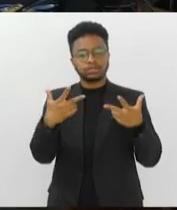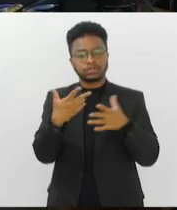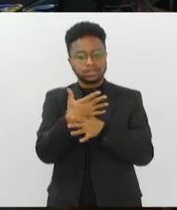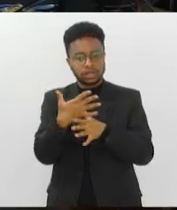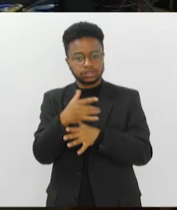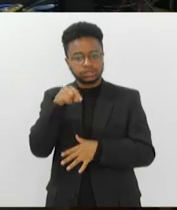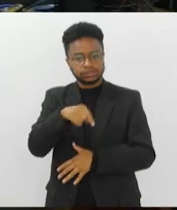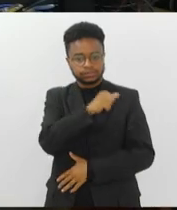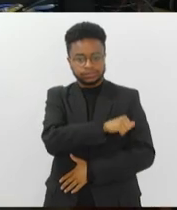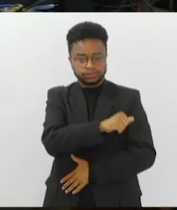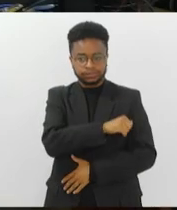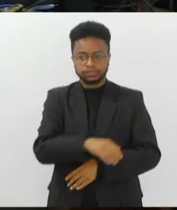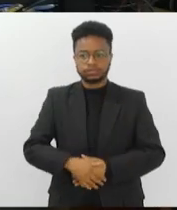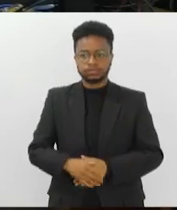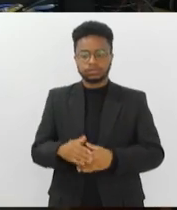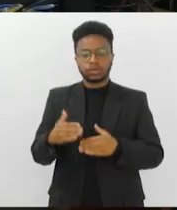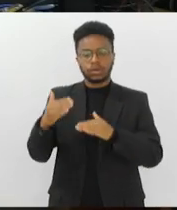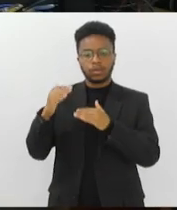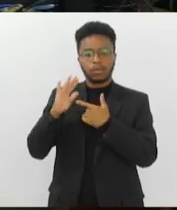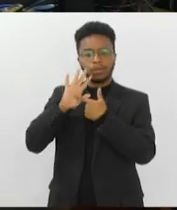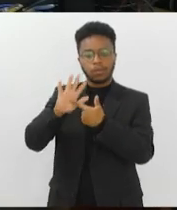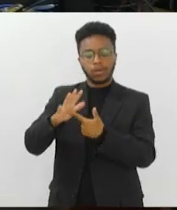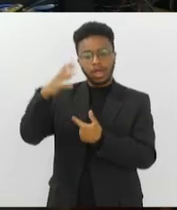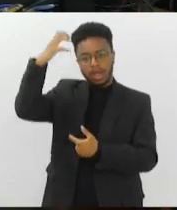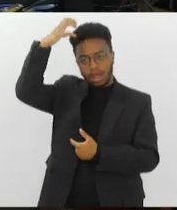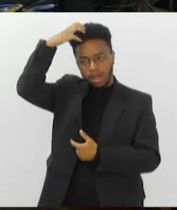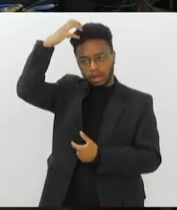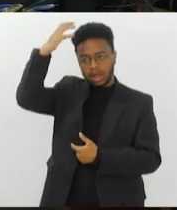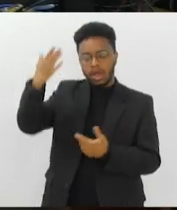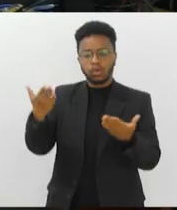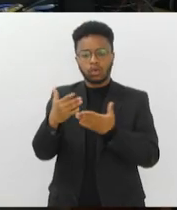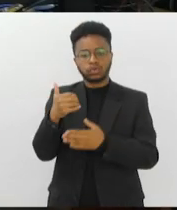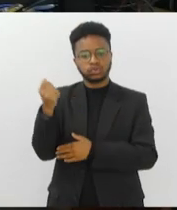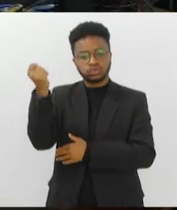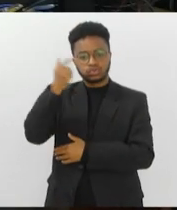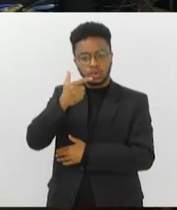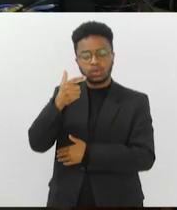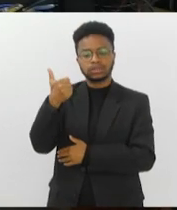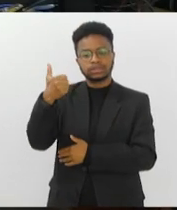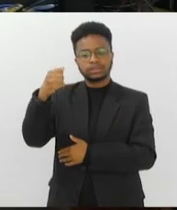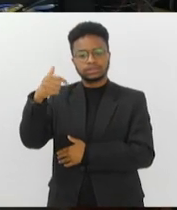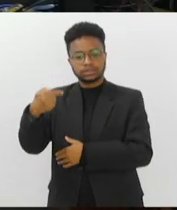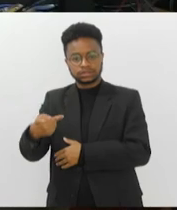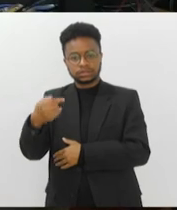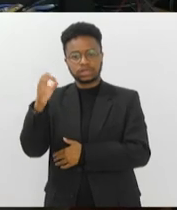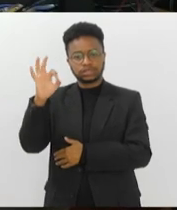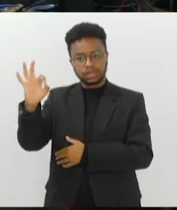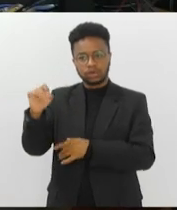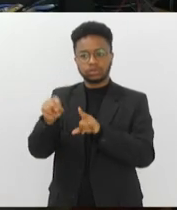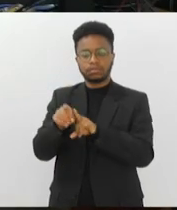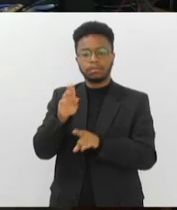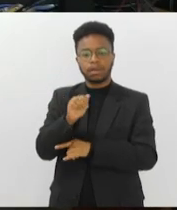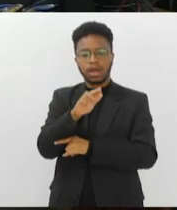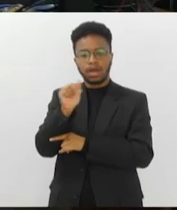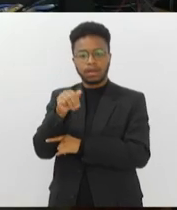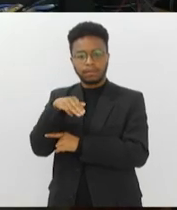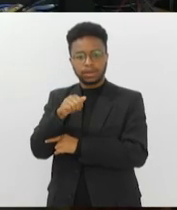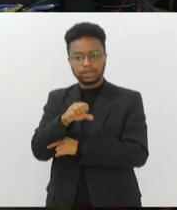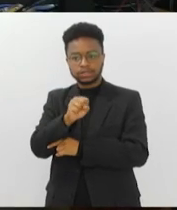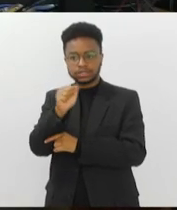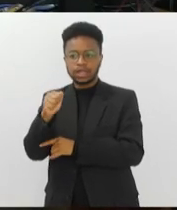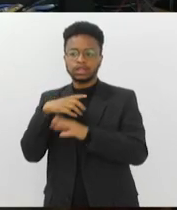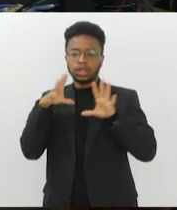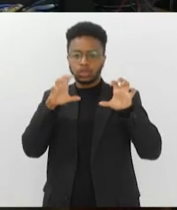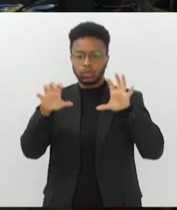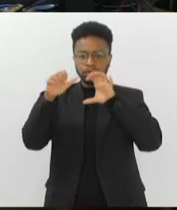do estado. Aqui na tela você vê Angra dos Reis, está com sol, céu limpo, 17 graus, Barra Mansa com nuvens